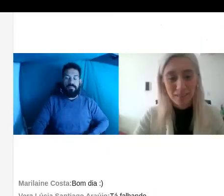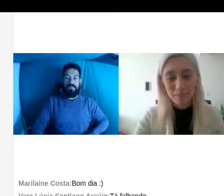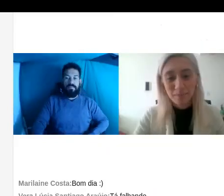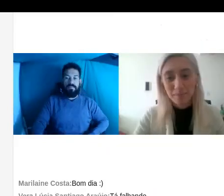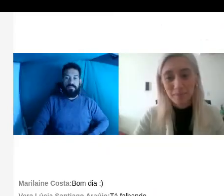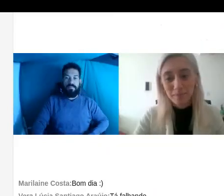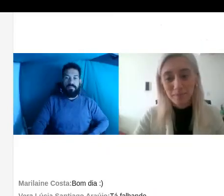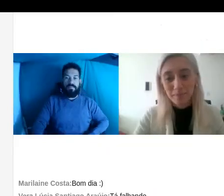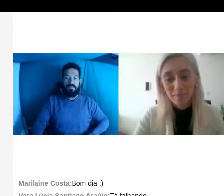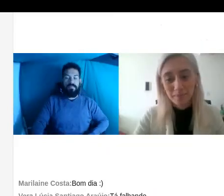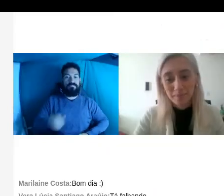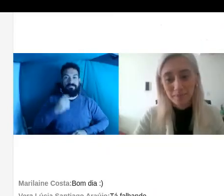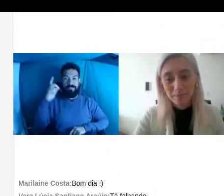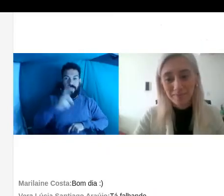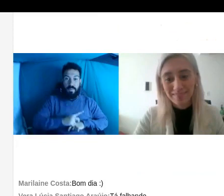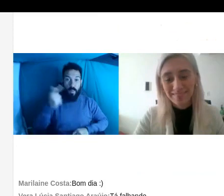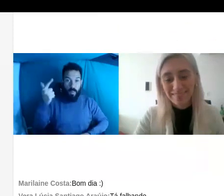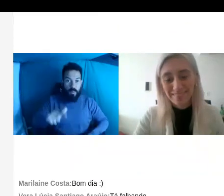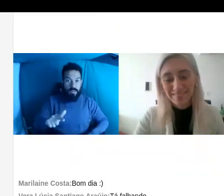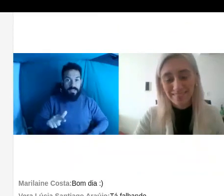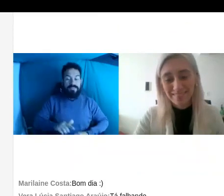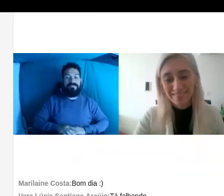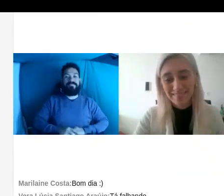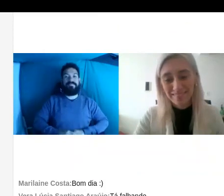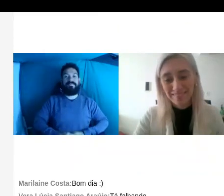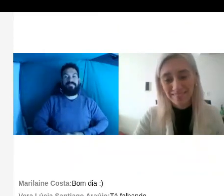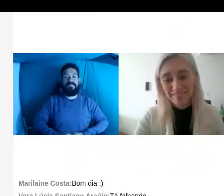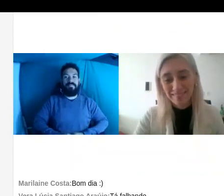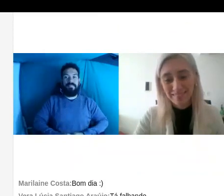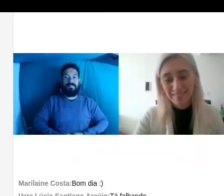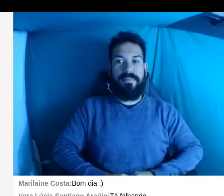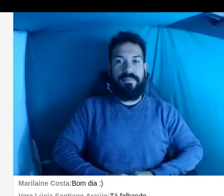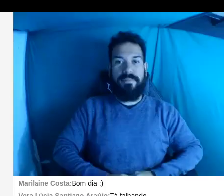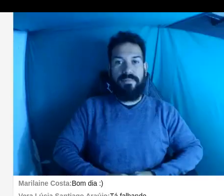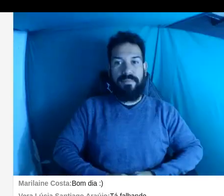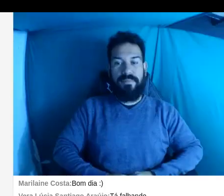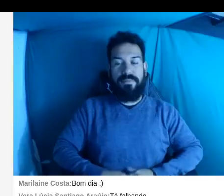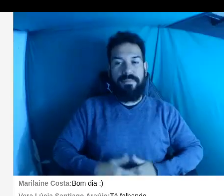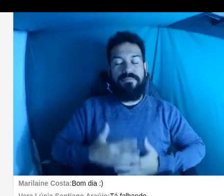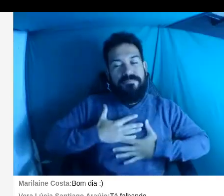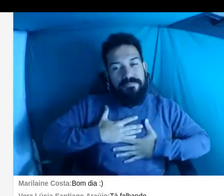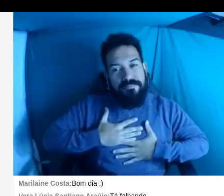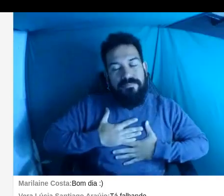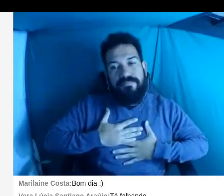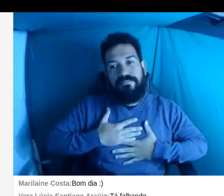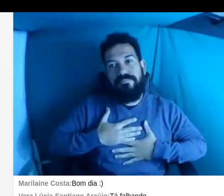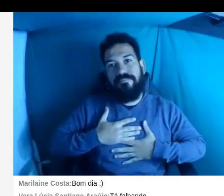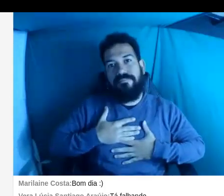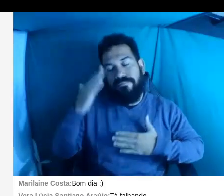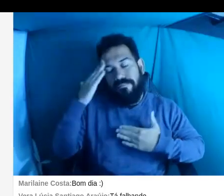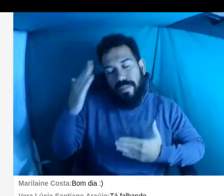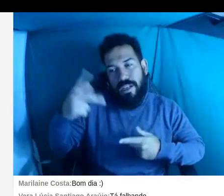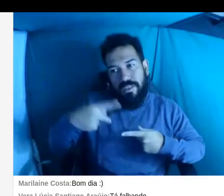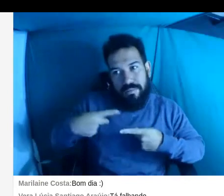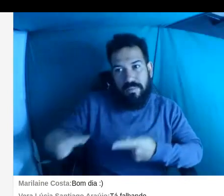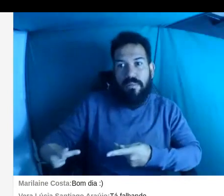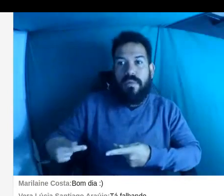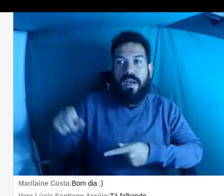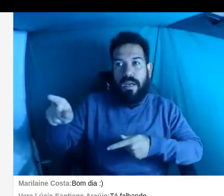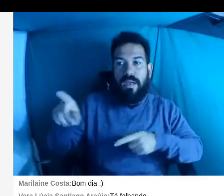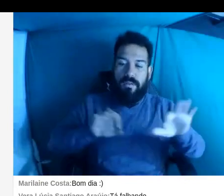Ah, bom dia novamente. E gostaria de agradecer o convite da organização,